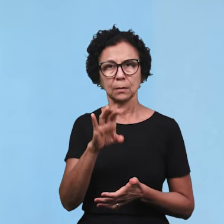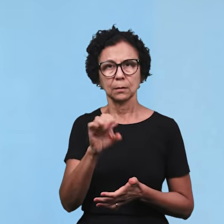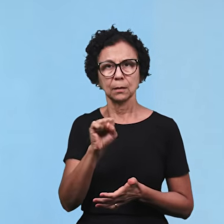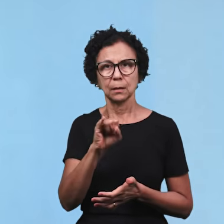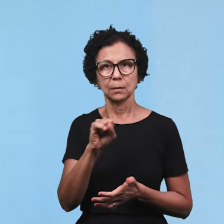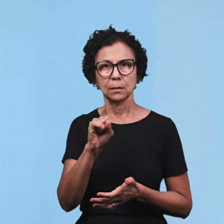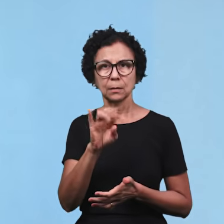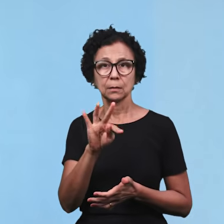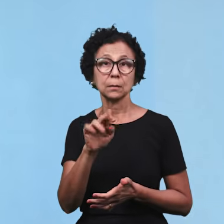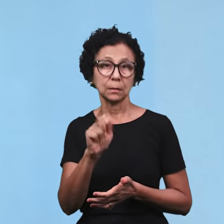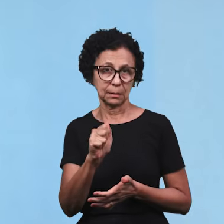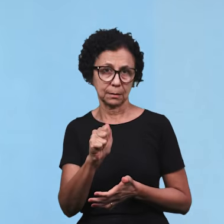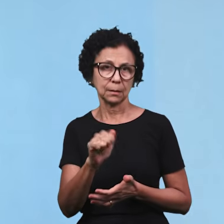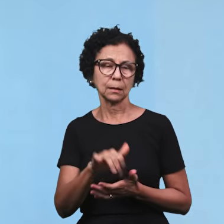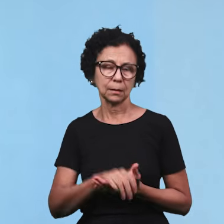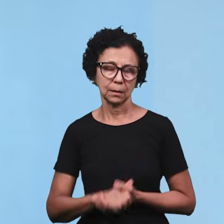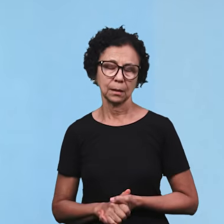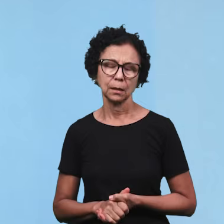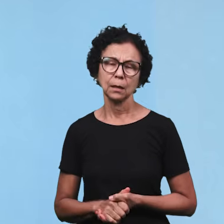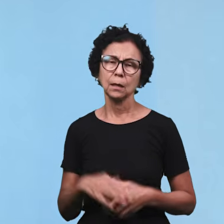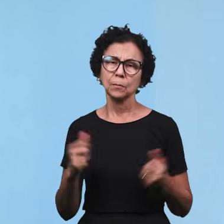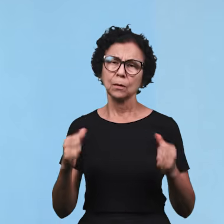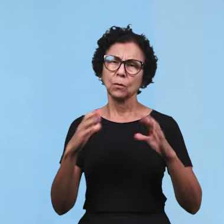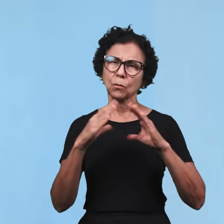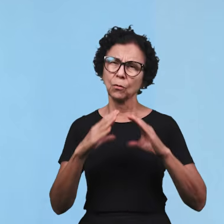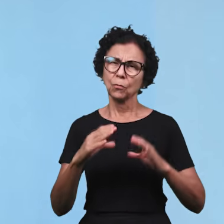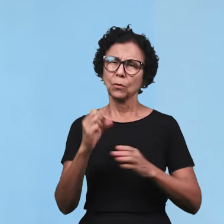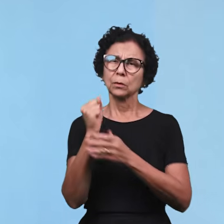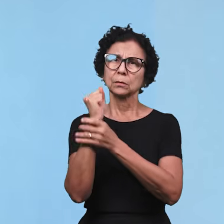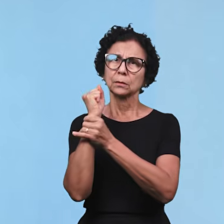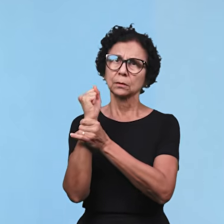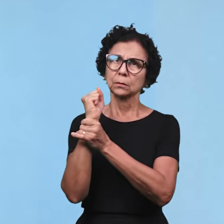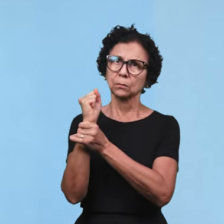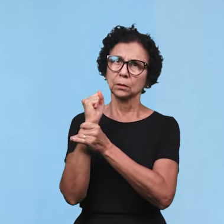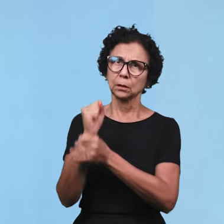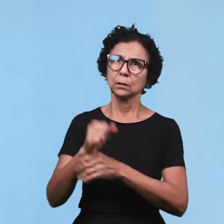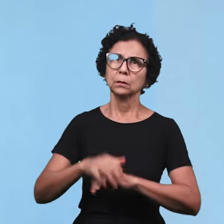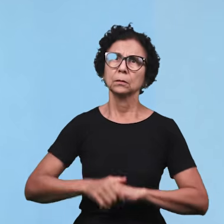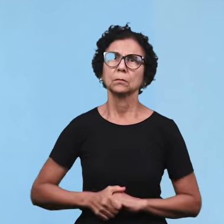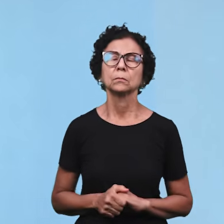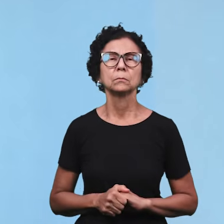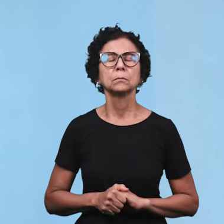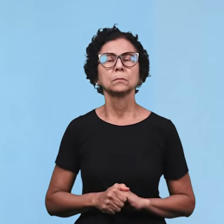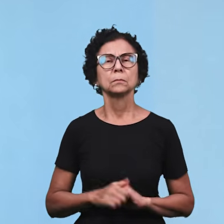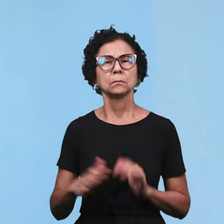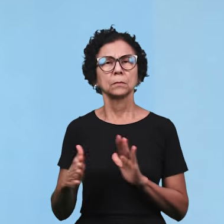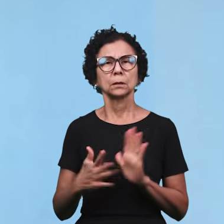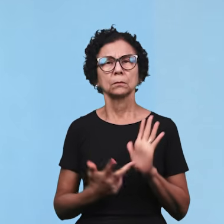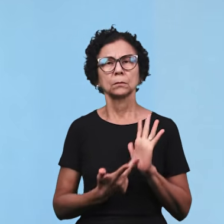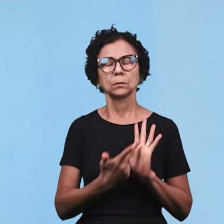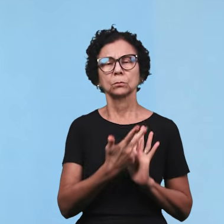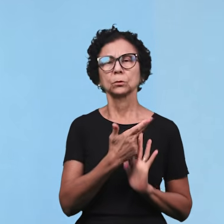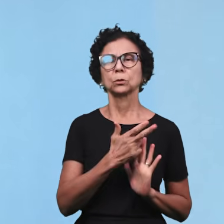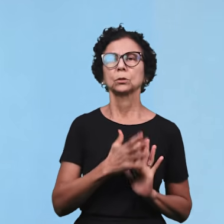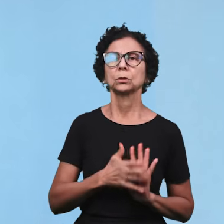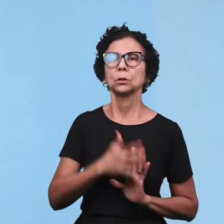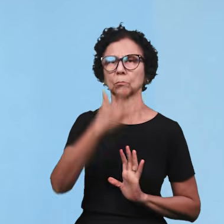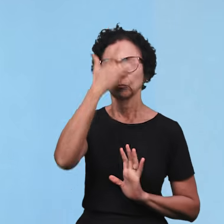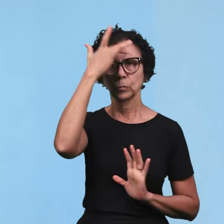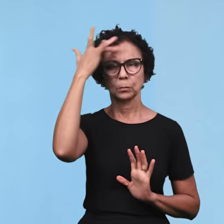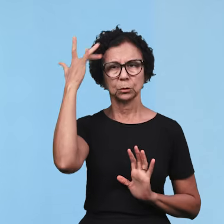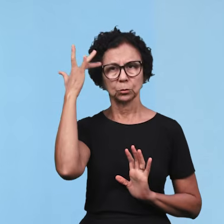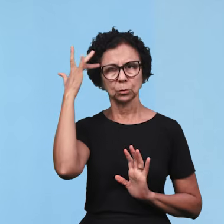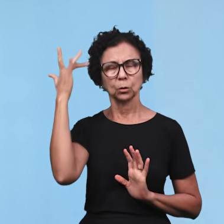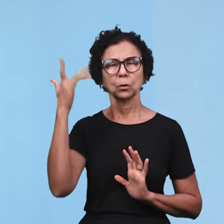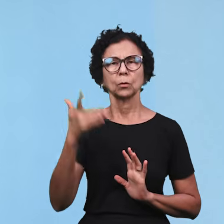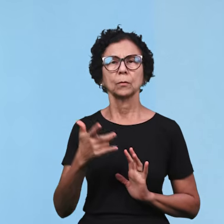o conforto e a segurança. Segurança. E você contar com a presença de um médico anestesista durante o ato operatório ali, traz mais segurança